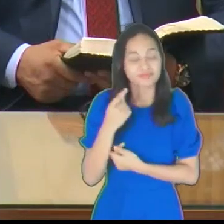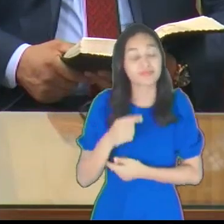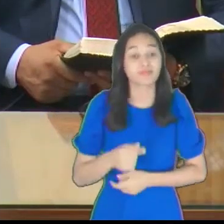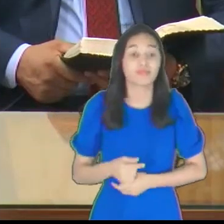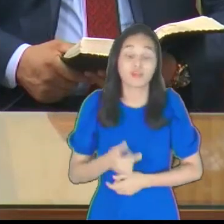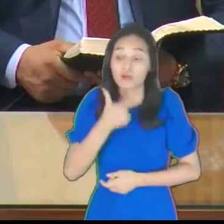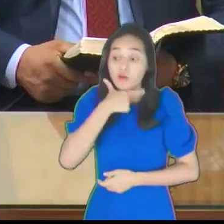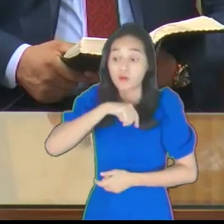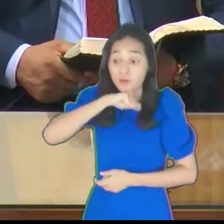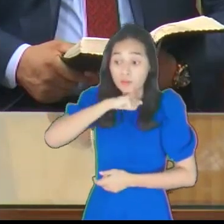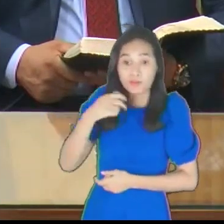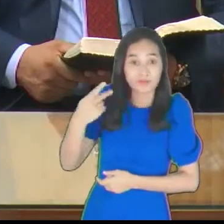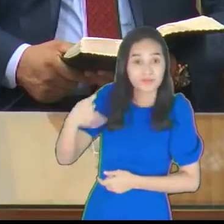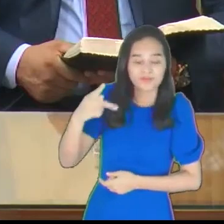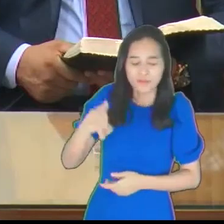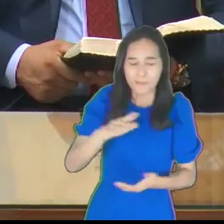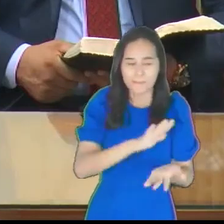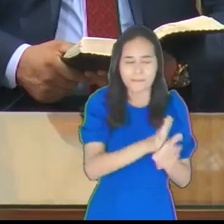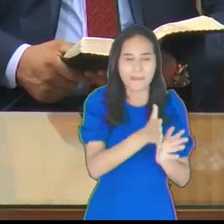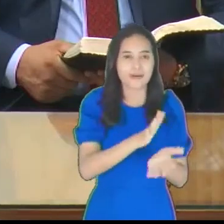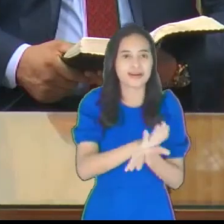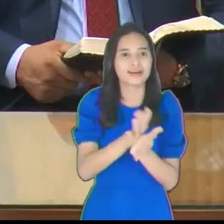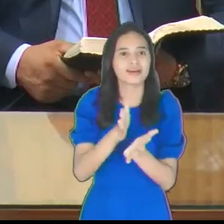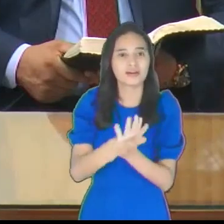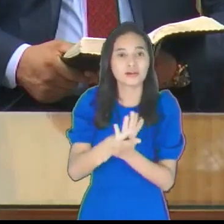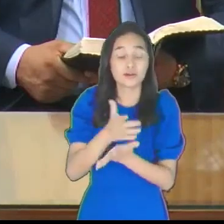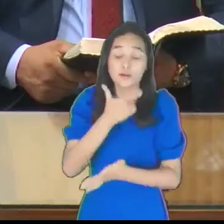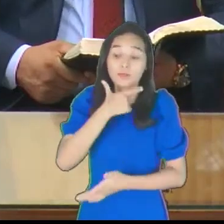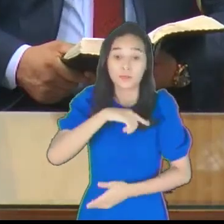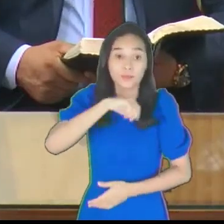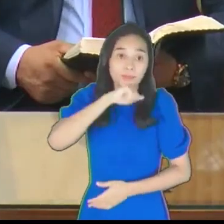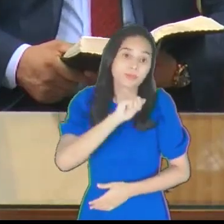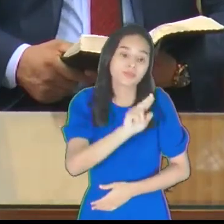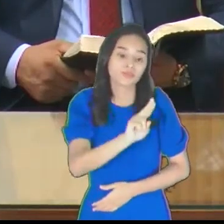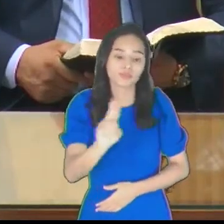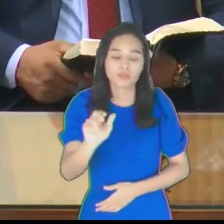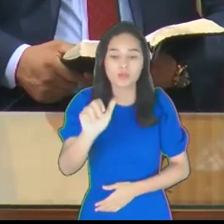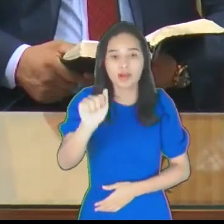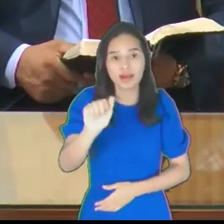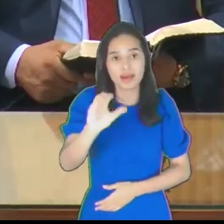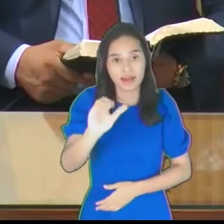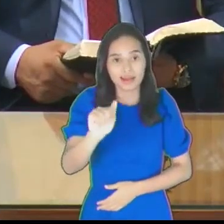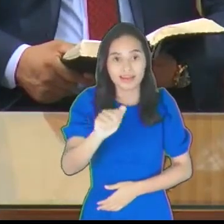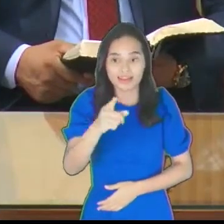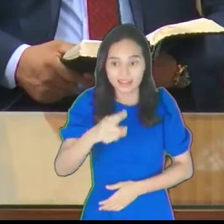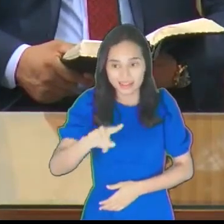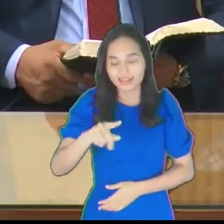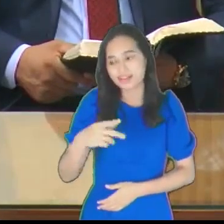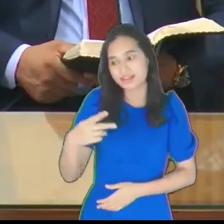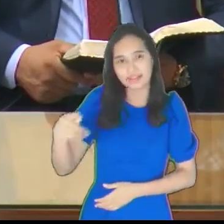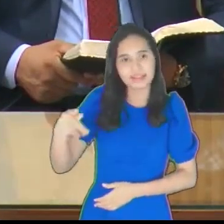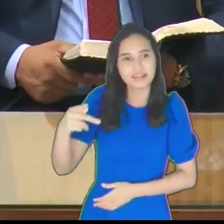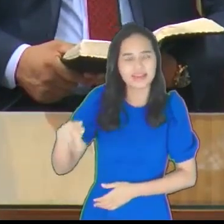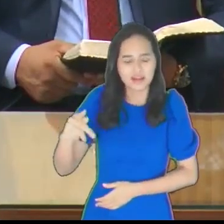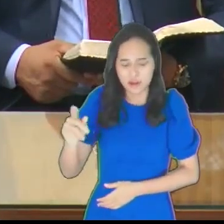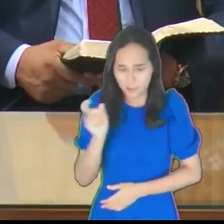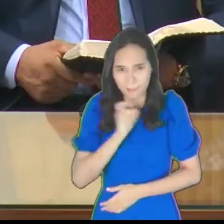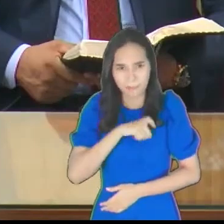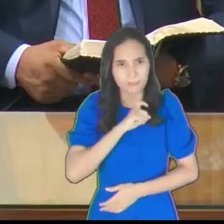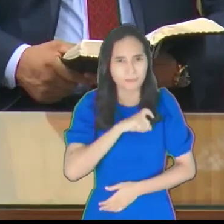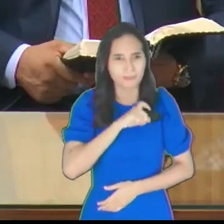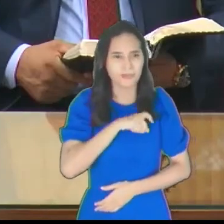dele destruiu, o pai de Ezequias, Acais, pintou miséria, foi um rei mau,